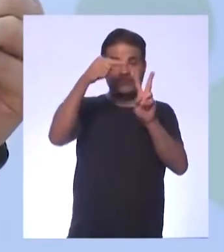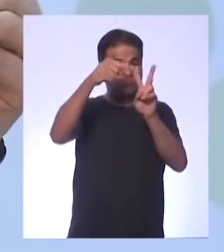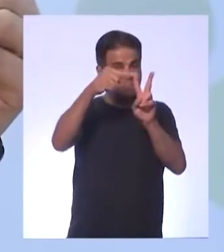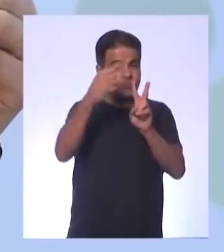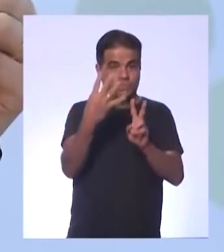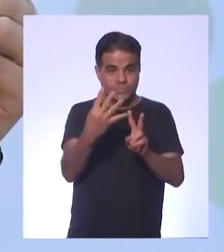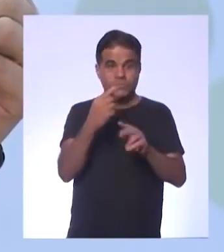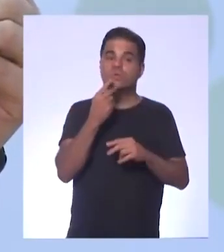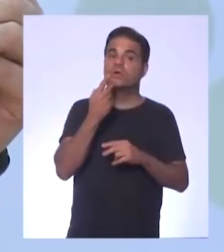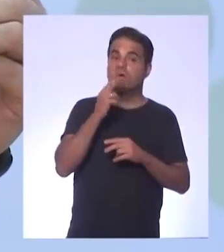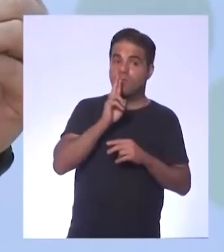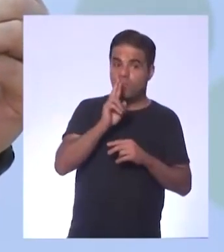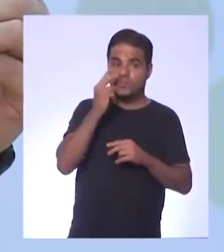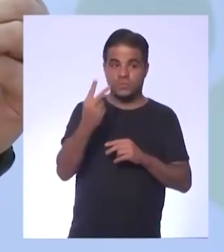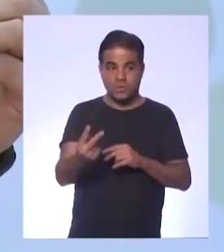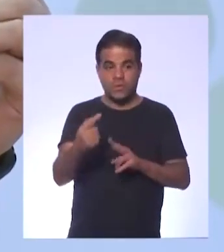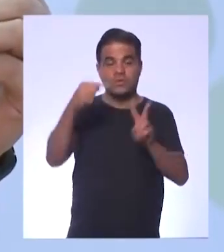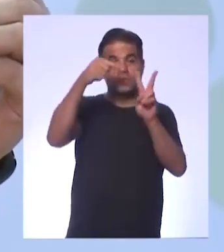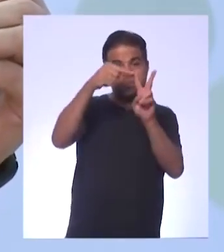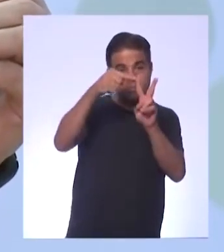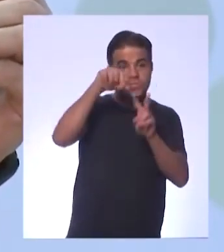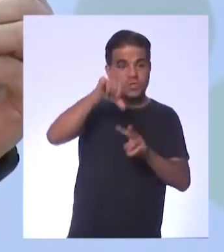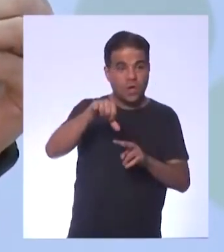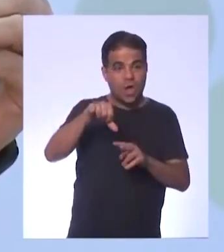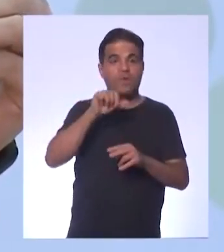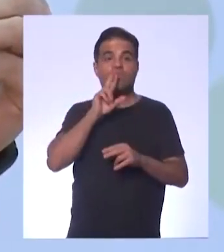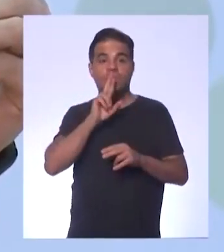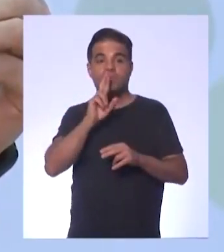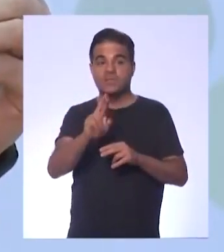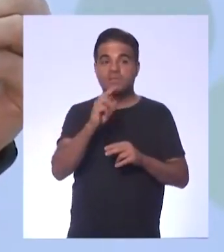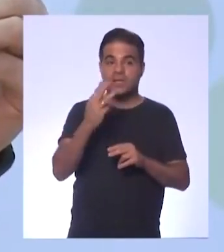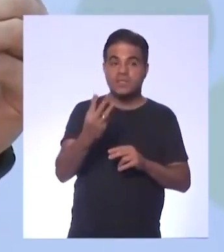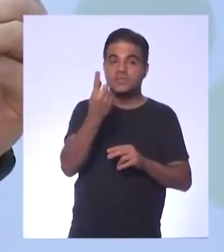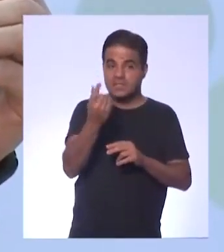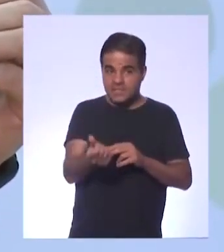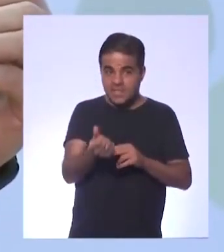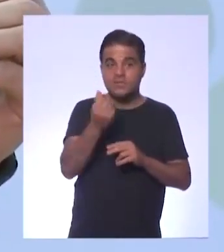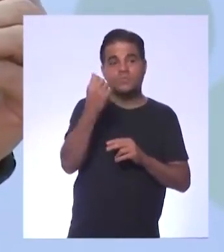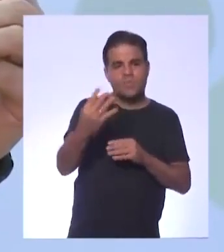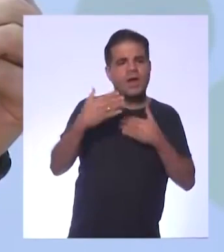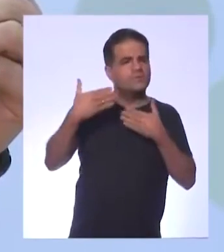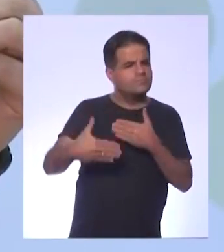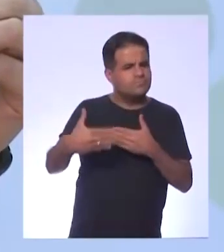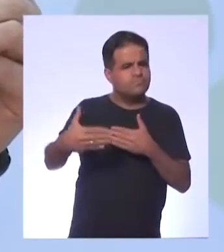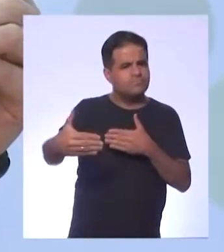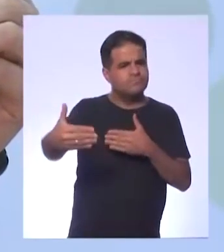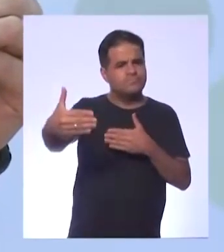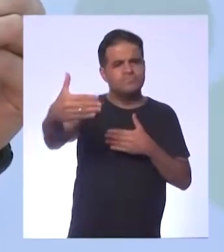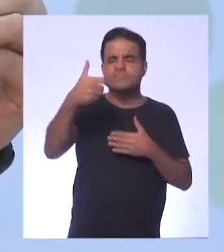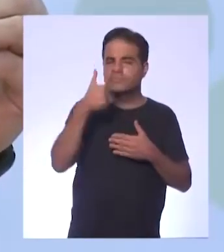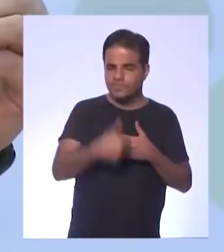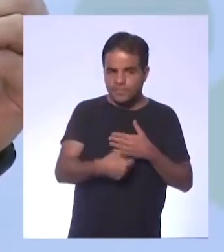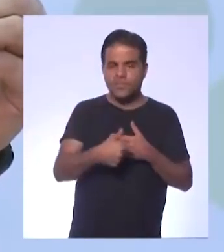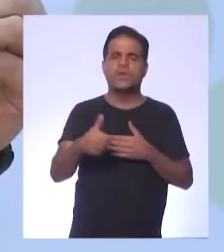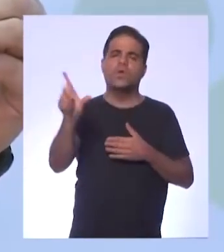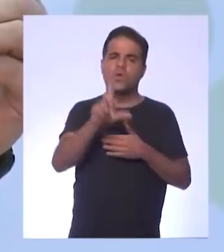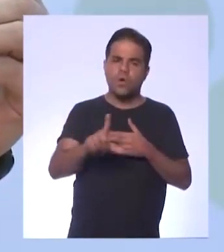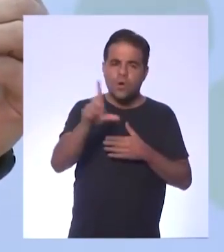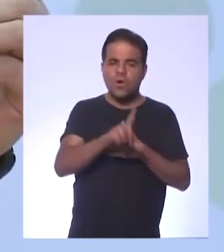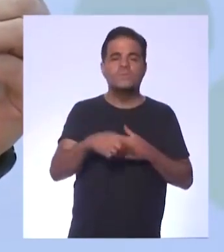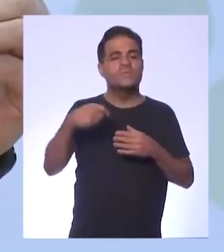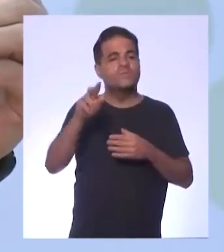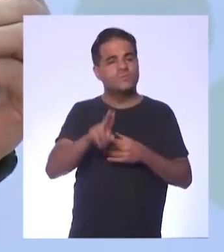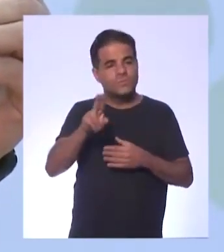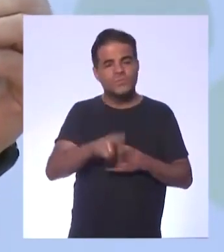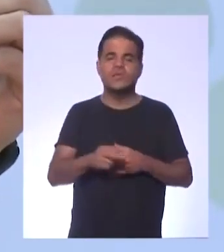4, que dá 2, raiz quadrada de 9, 3, raiz quadrada de 16, 4, e assim por diante, tudo bem? Claro que eu tinha que usar um